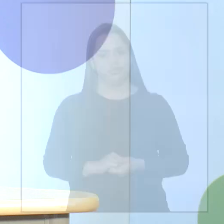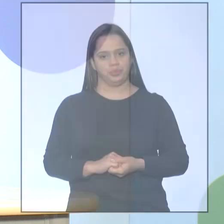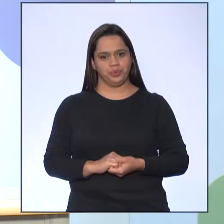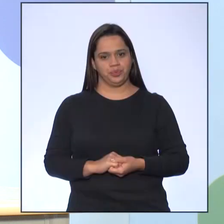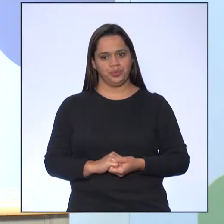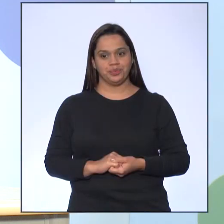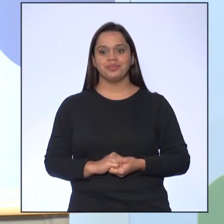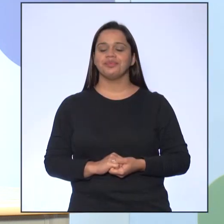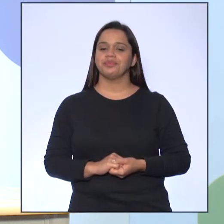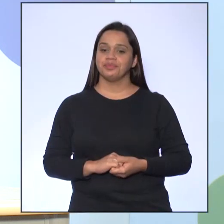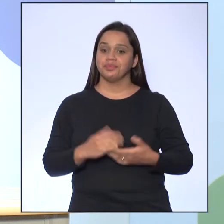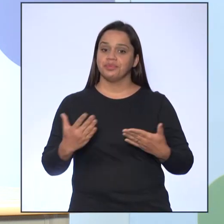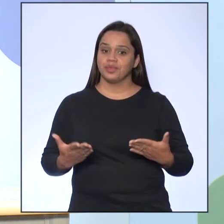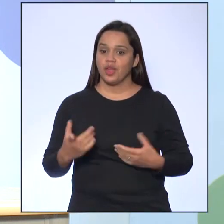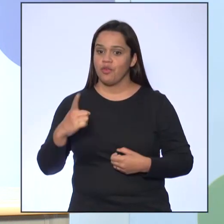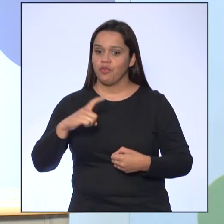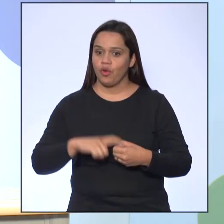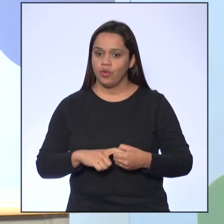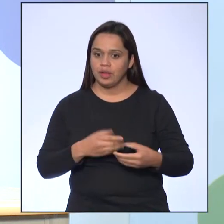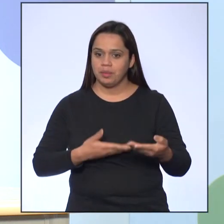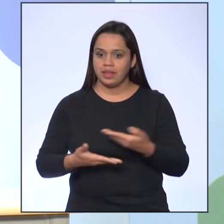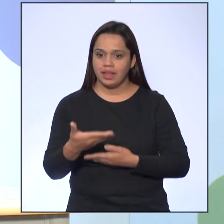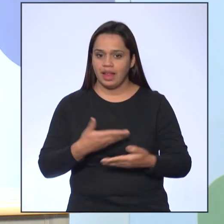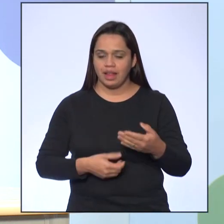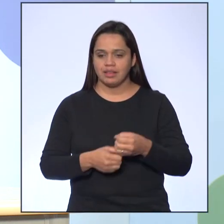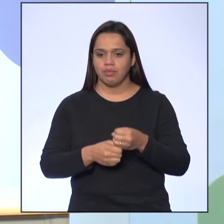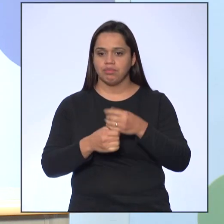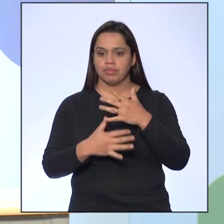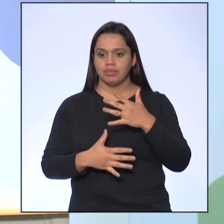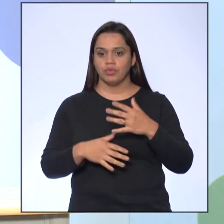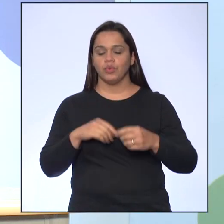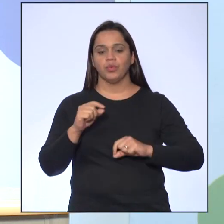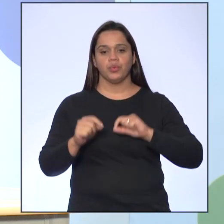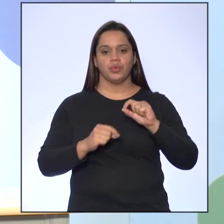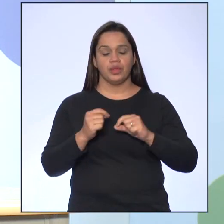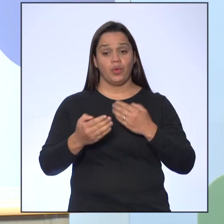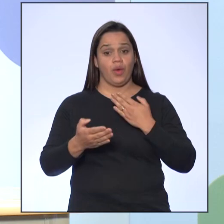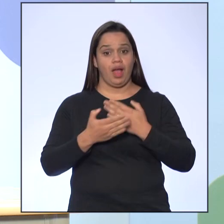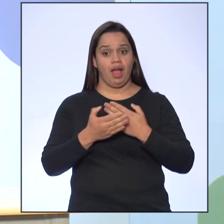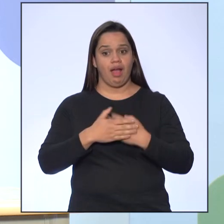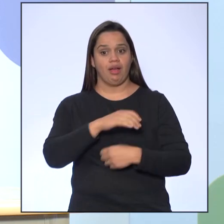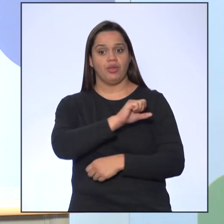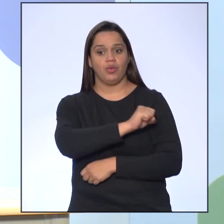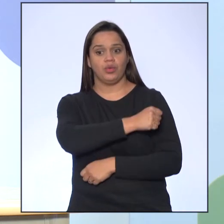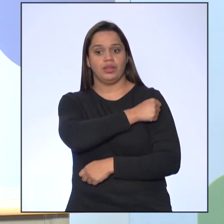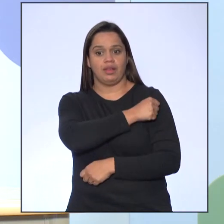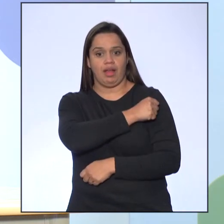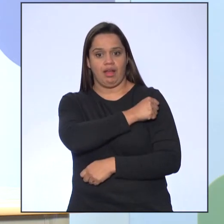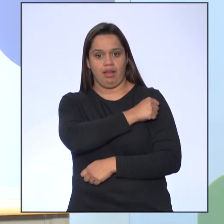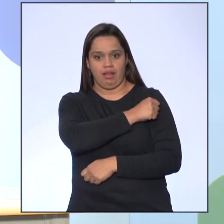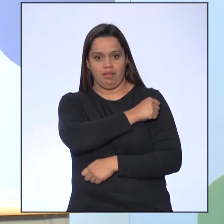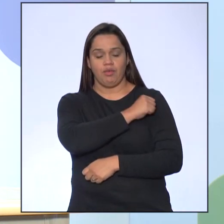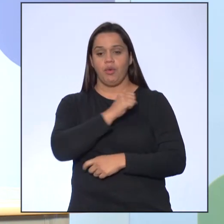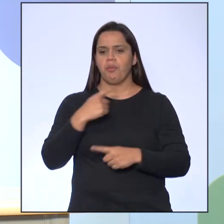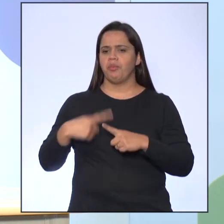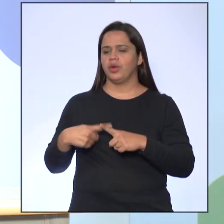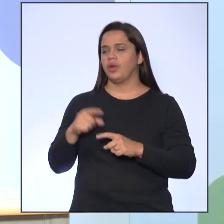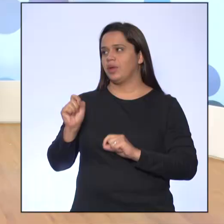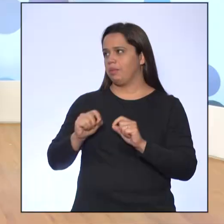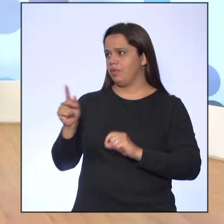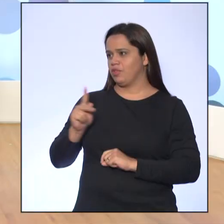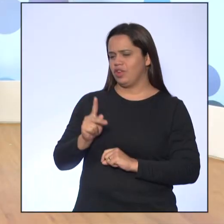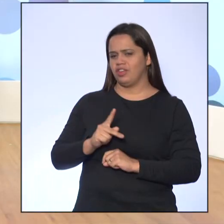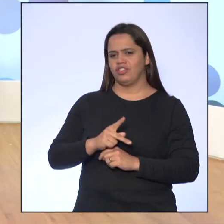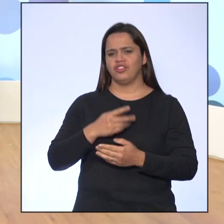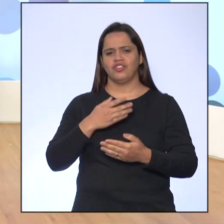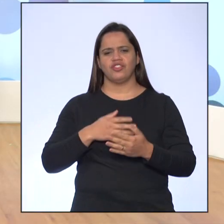Bem, gente, voltando aqui com as interações no chat, tá? Olha só, gente, nós estamos na aula aqui do oitavo ano, tá? É porque assim, né, professora, a gente gravou